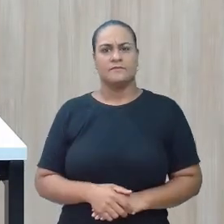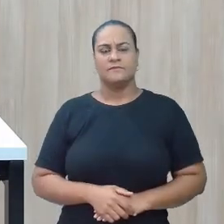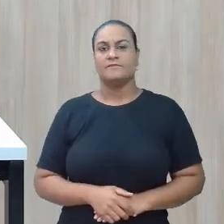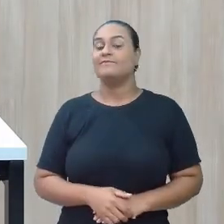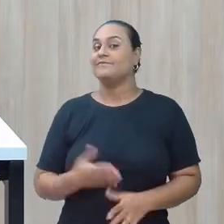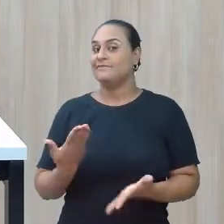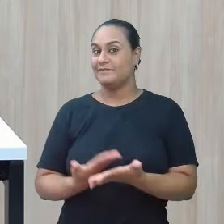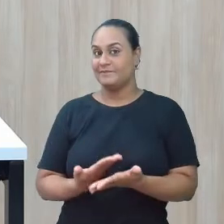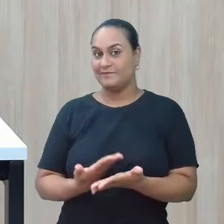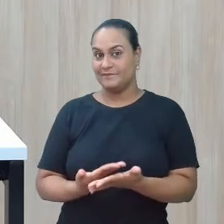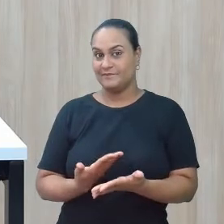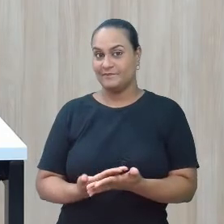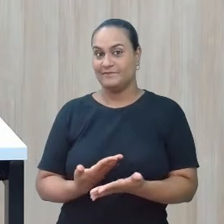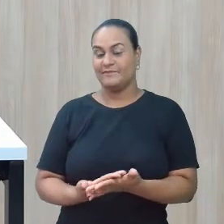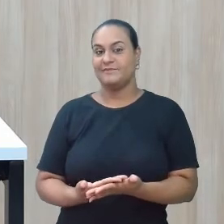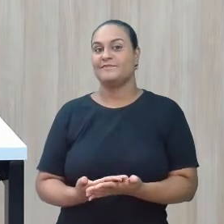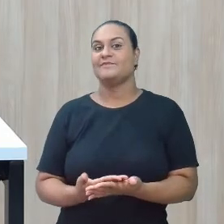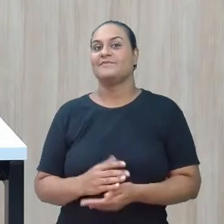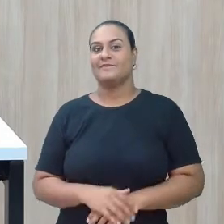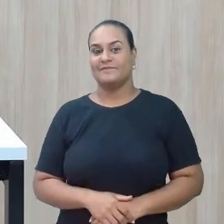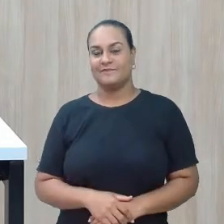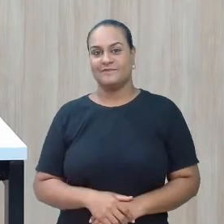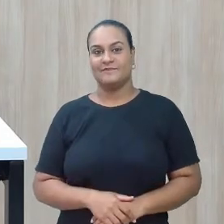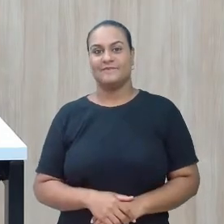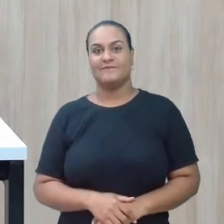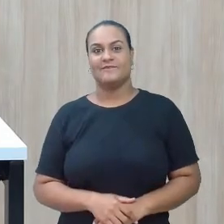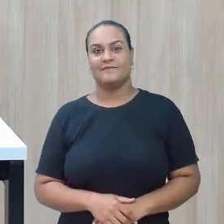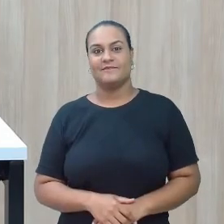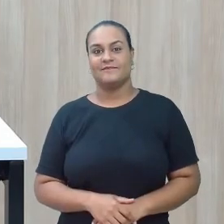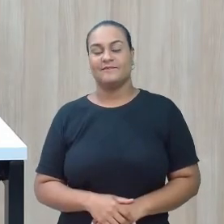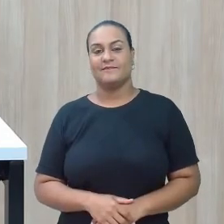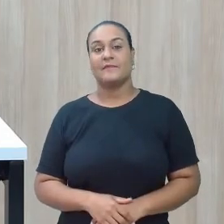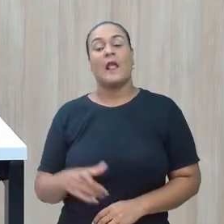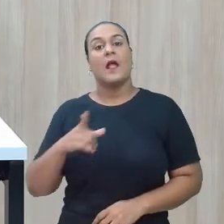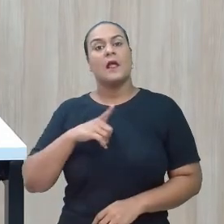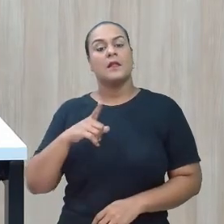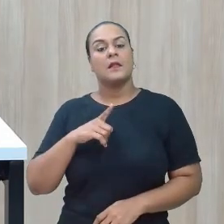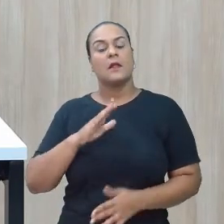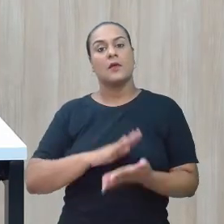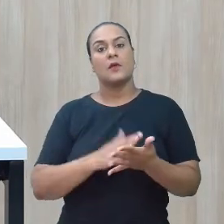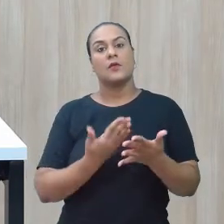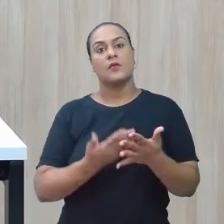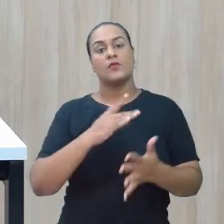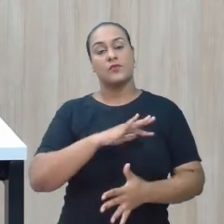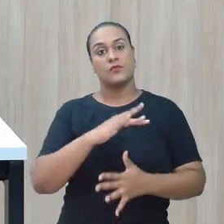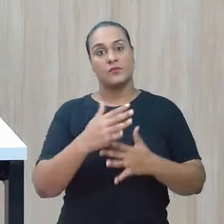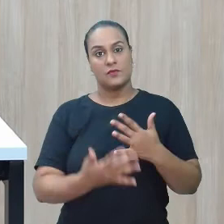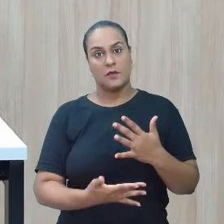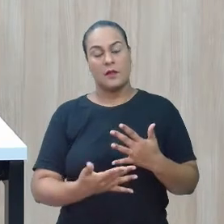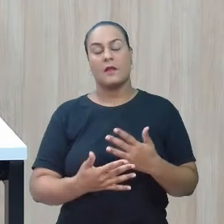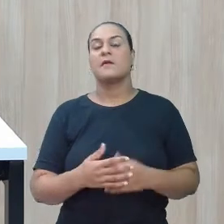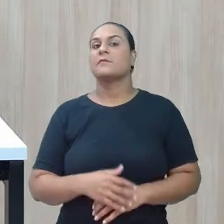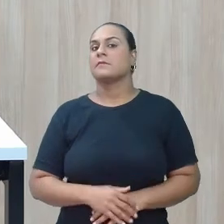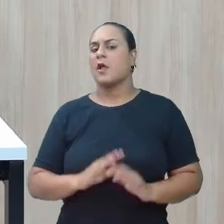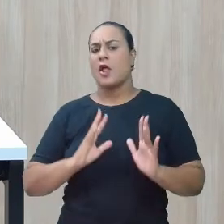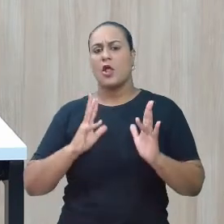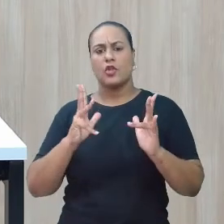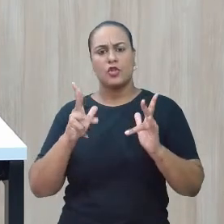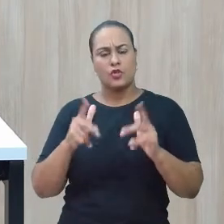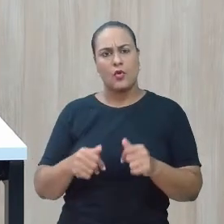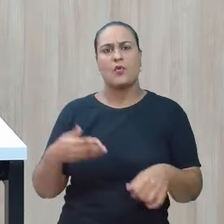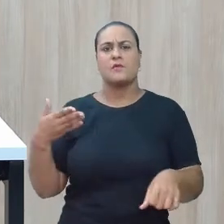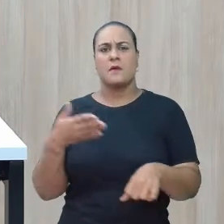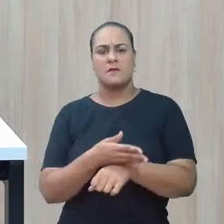essa nossa aula, nós estamos contando aqui com tradutor de Libras. Por quê? Para que todos possam participar, todos